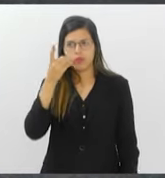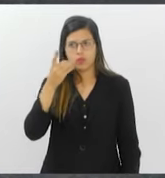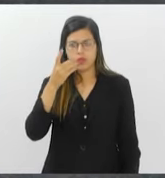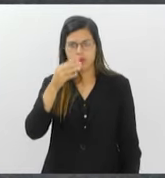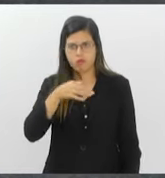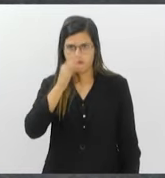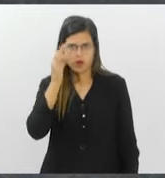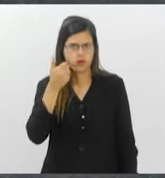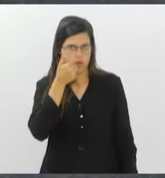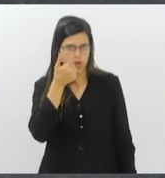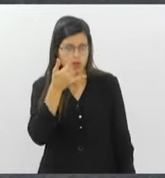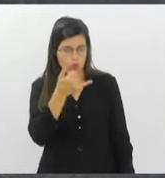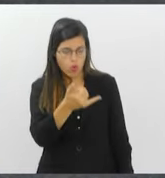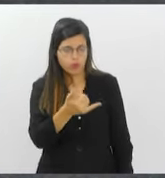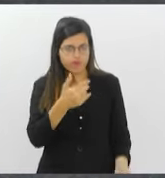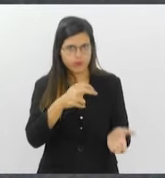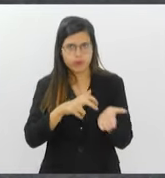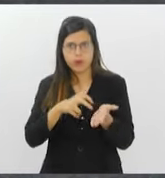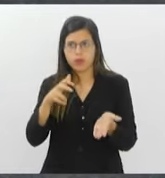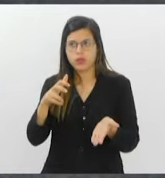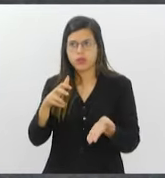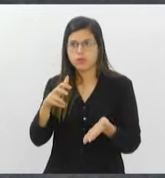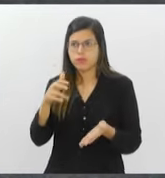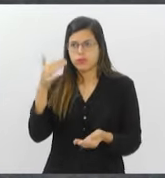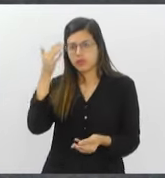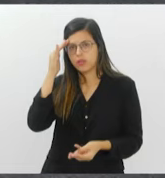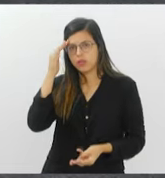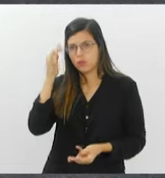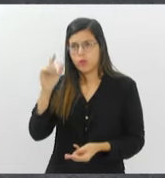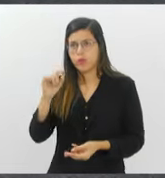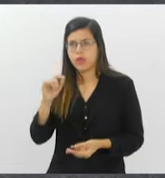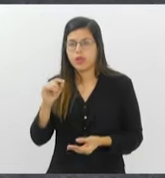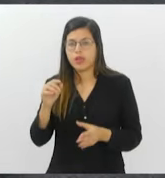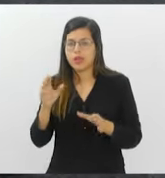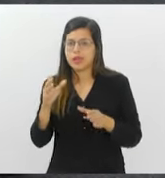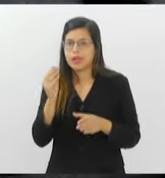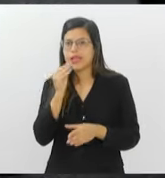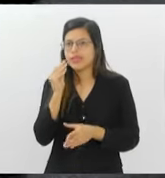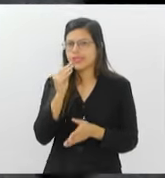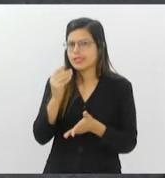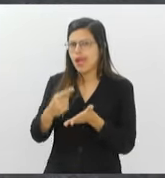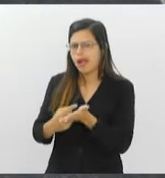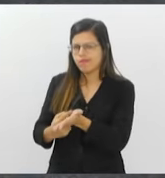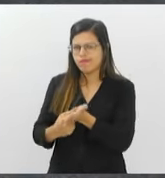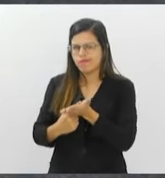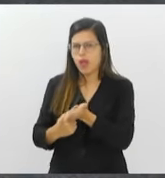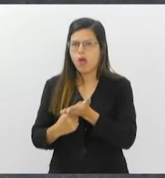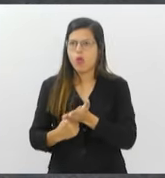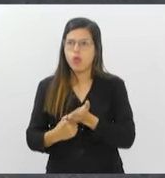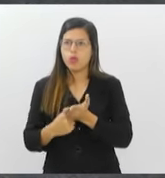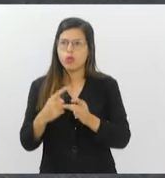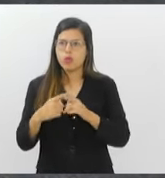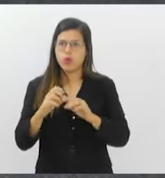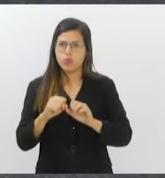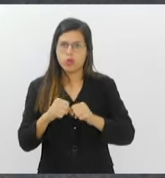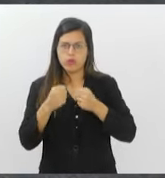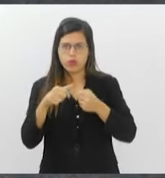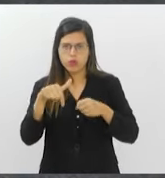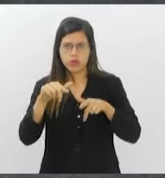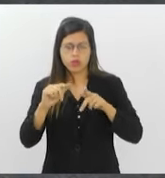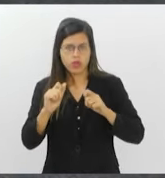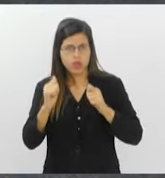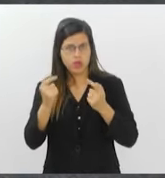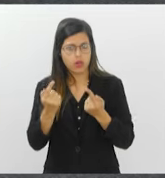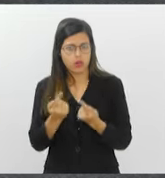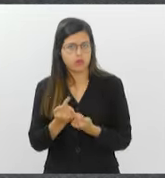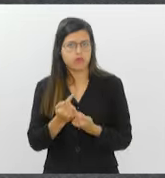manhã, e o nosso entendimento é sempre de formar um consenso, porque eu defendo nessa casa que a melhor maneira